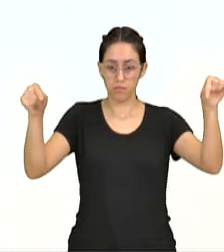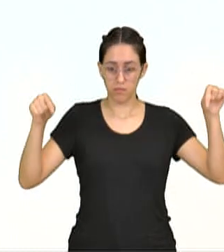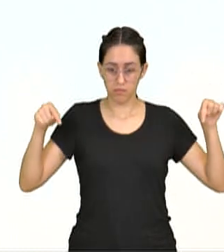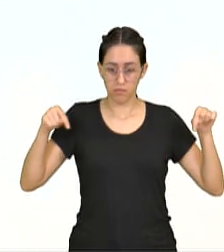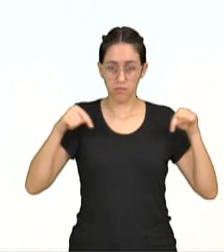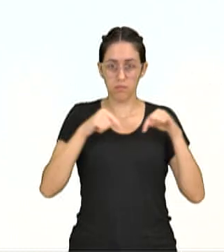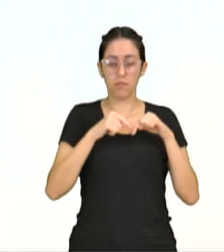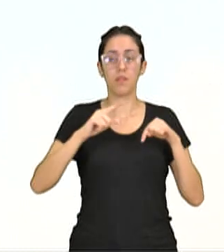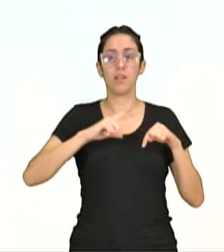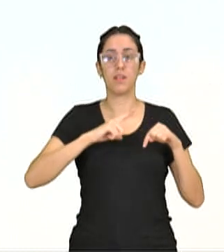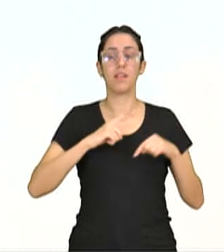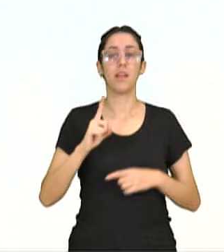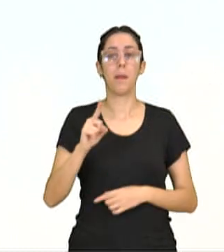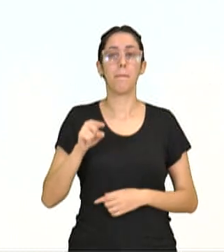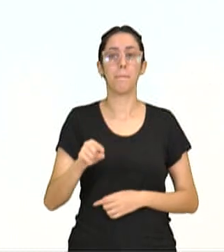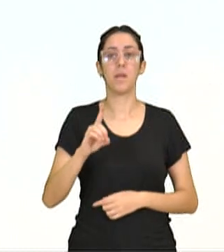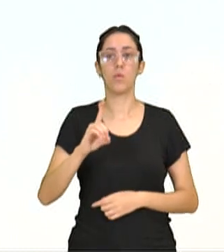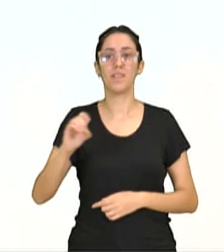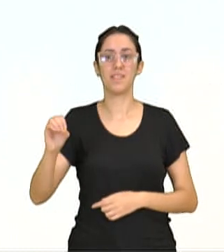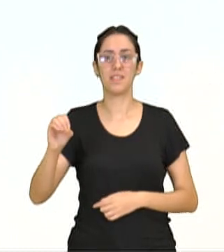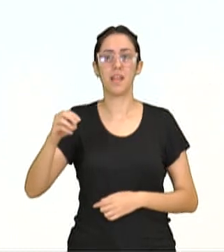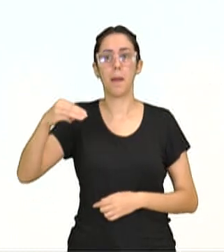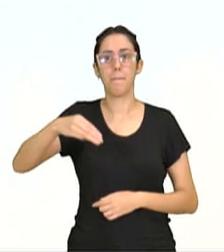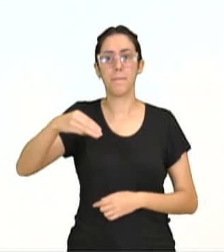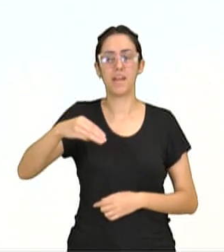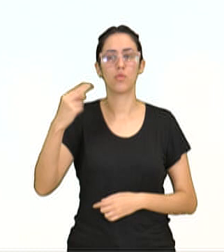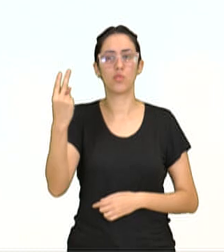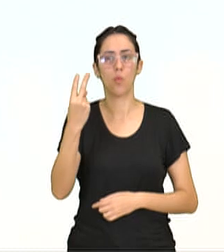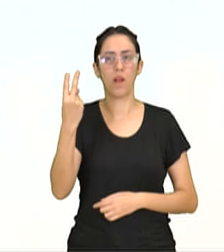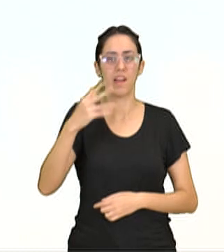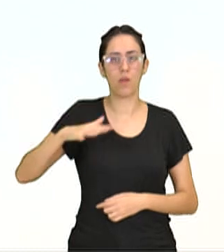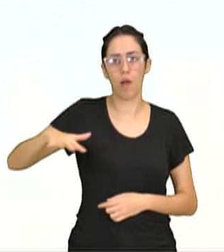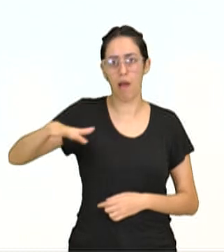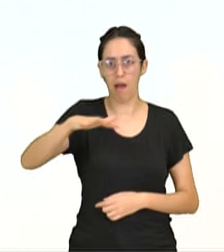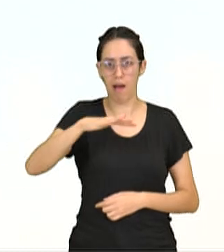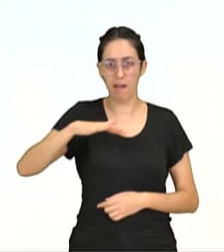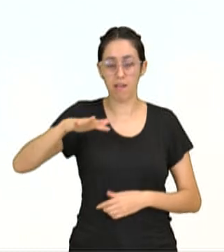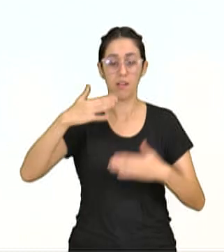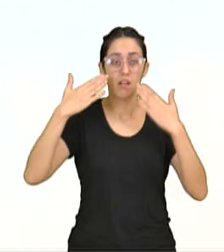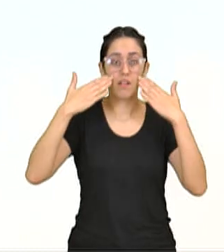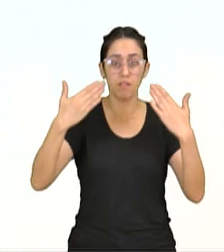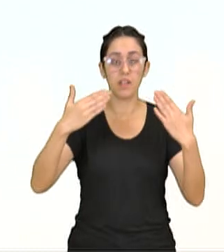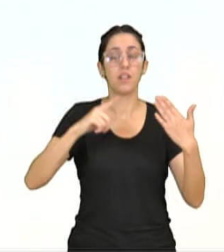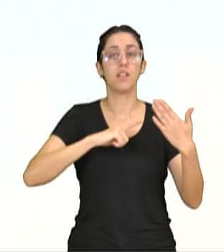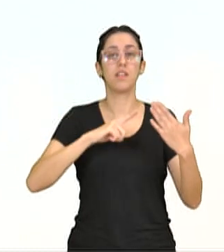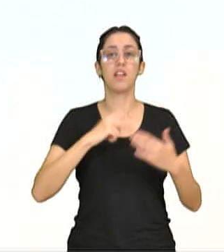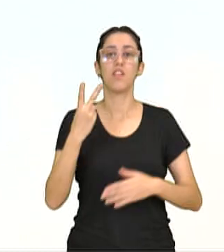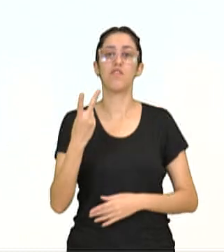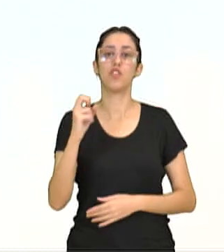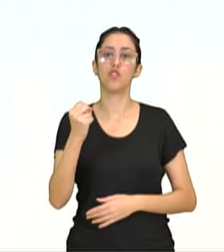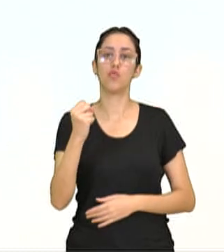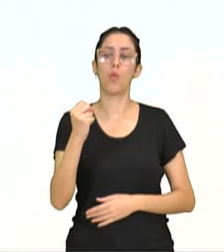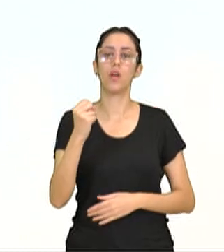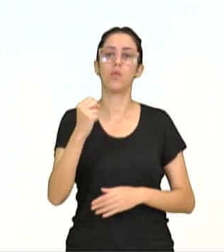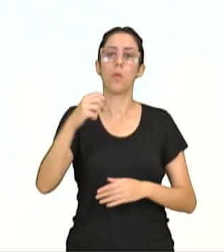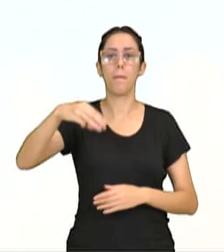tem 1.100 metros quadrados de área. A frente desse terreno tem 28 metros a menos que a